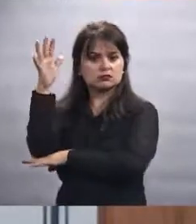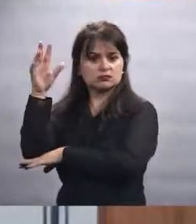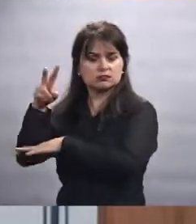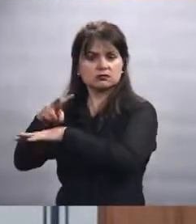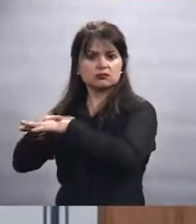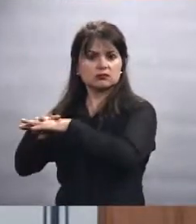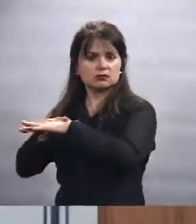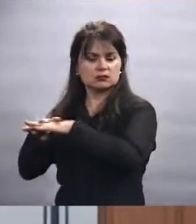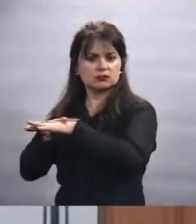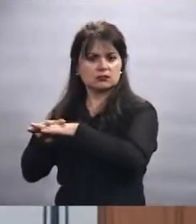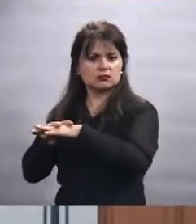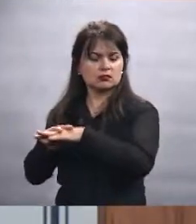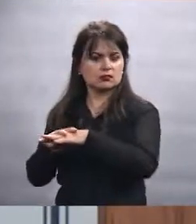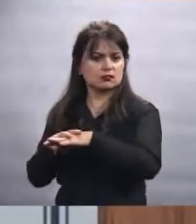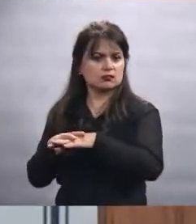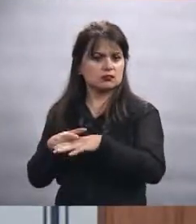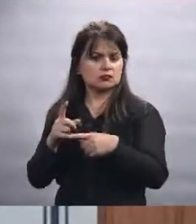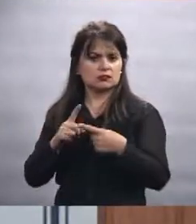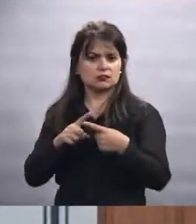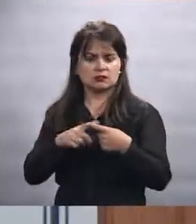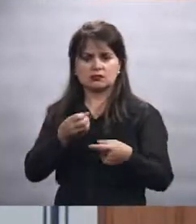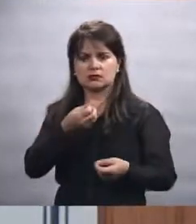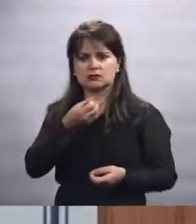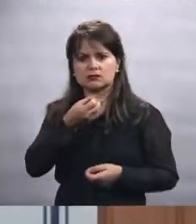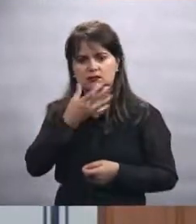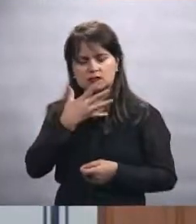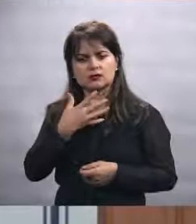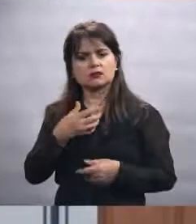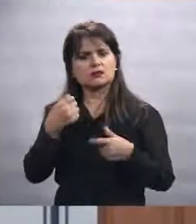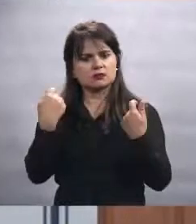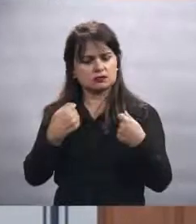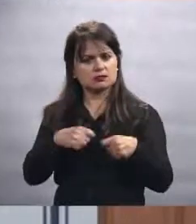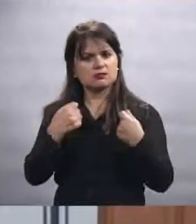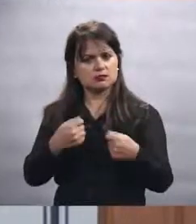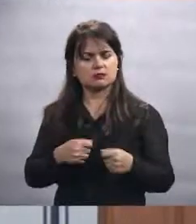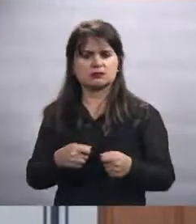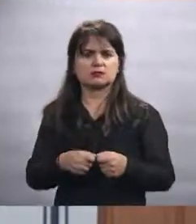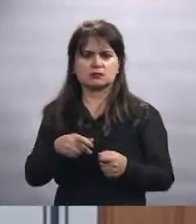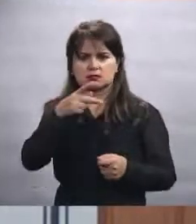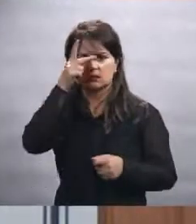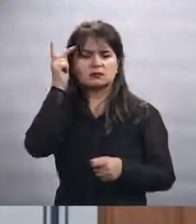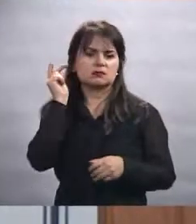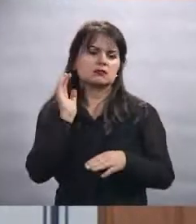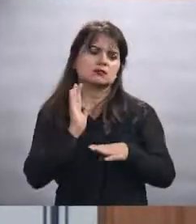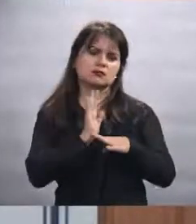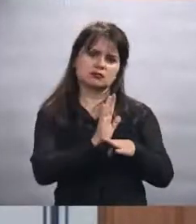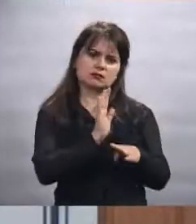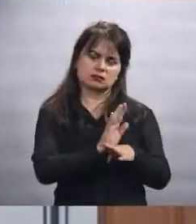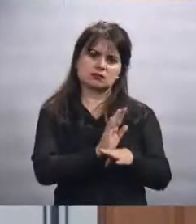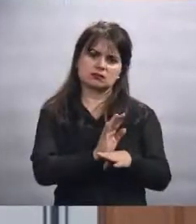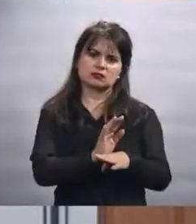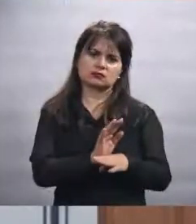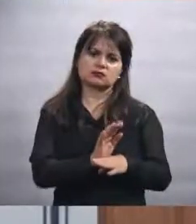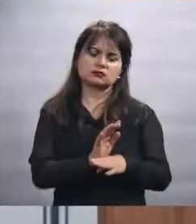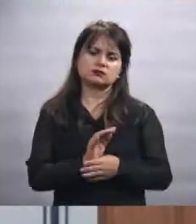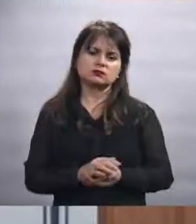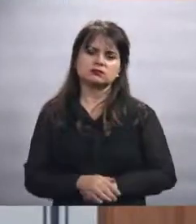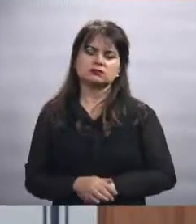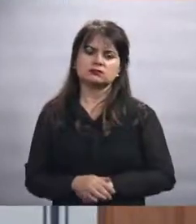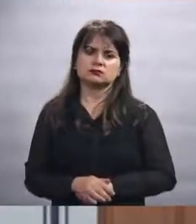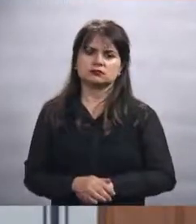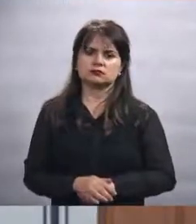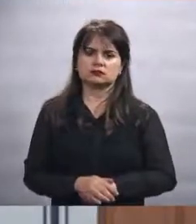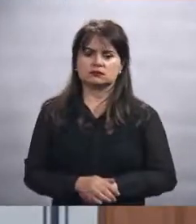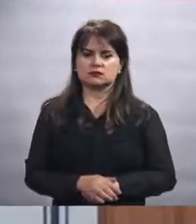a concessão de benefícios tributários aos contribuintes que mantêm